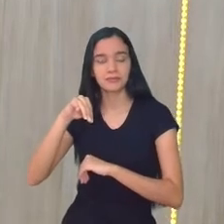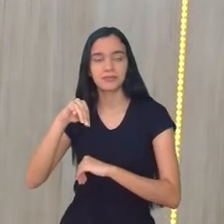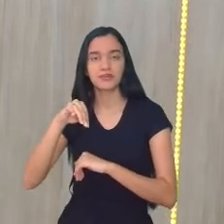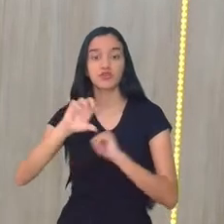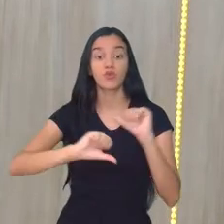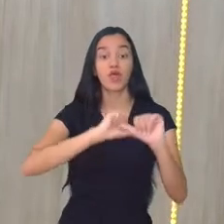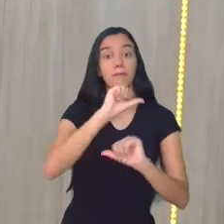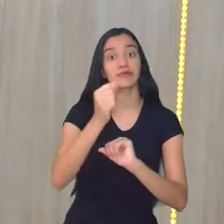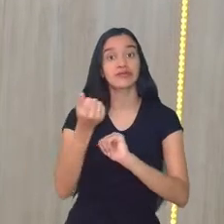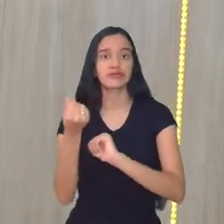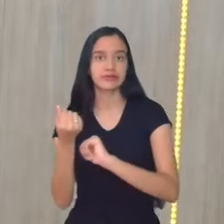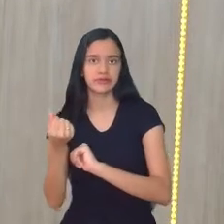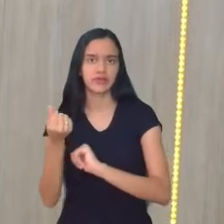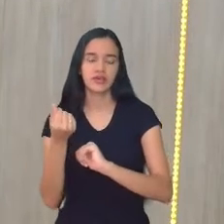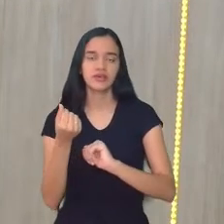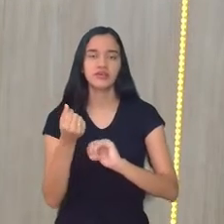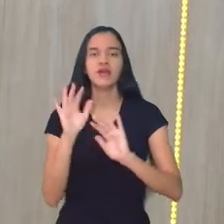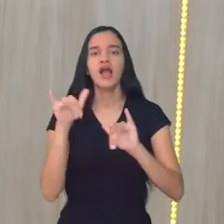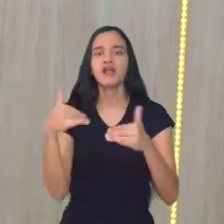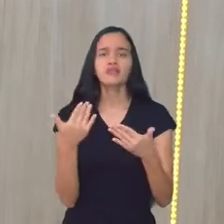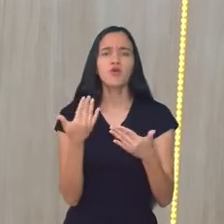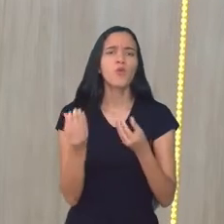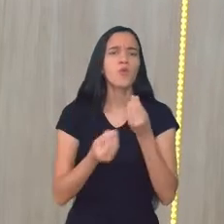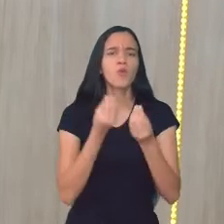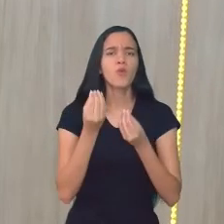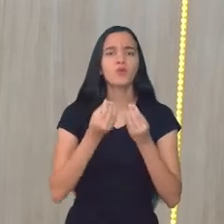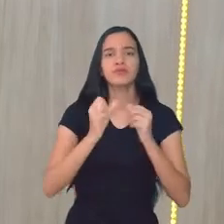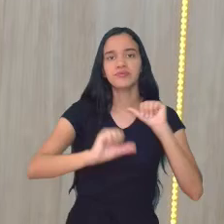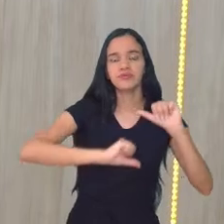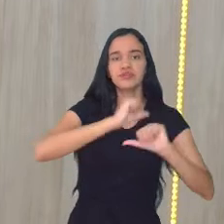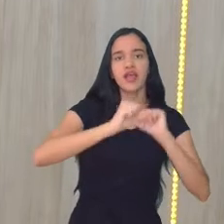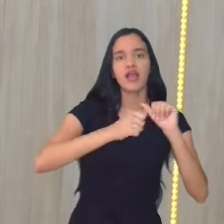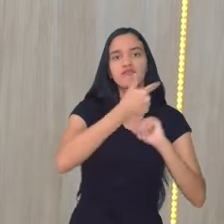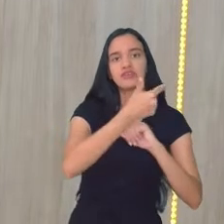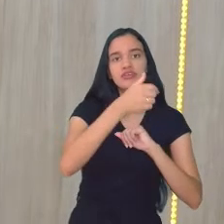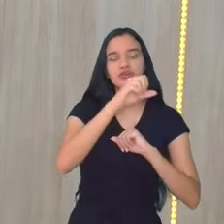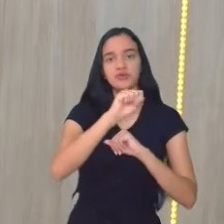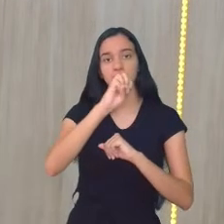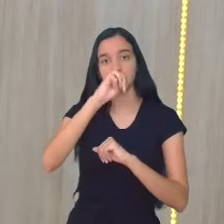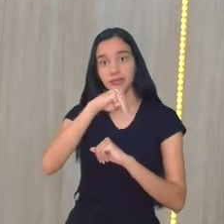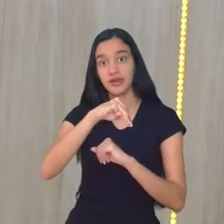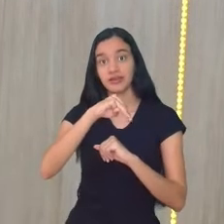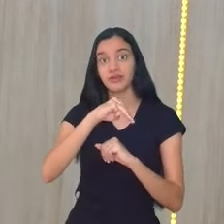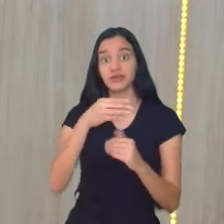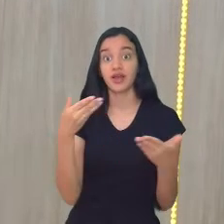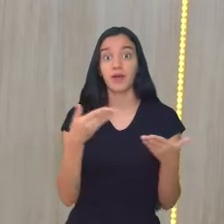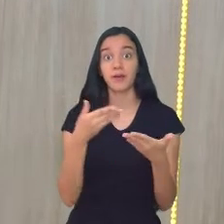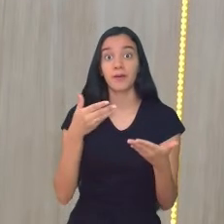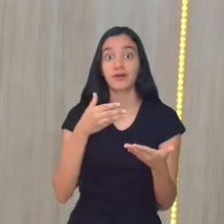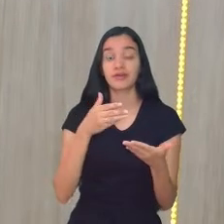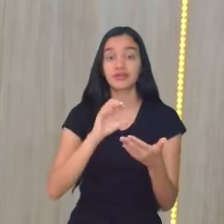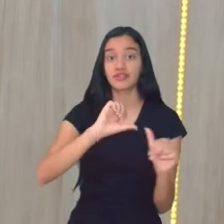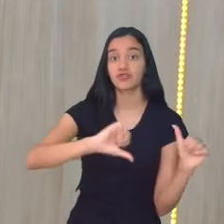dinheiro. Ora, como é que eu transformo 28 metros para centímetro?